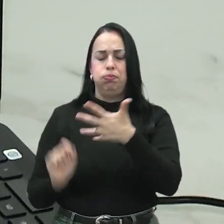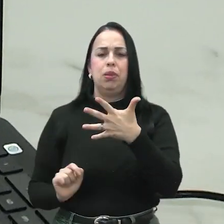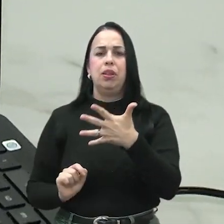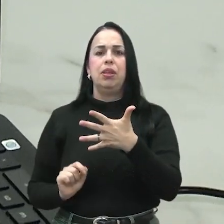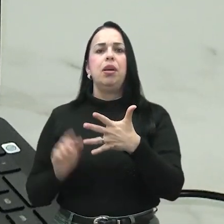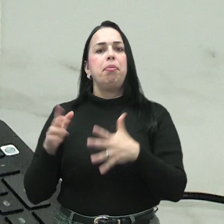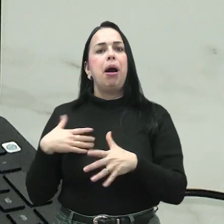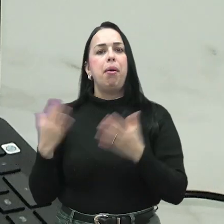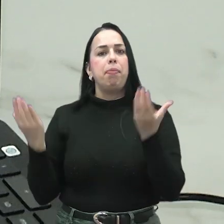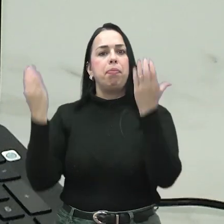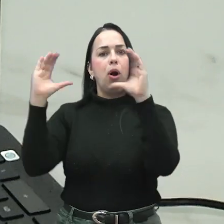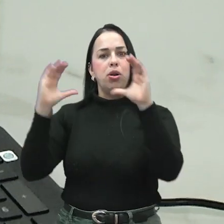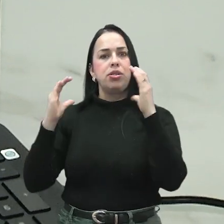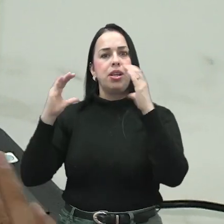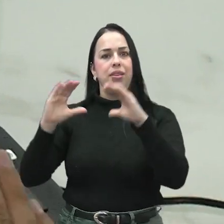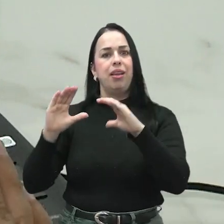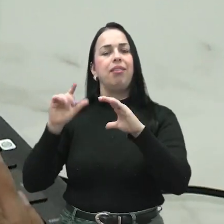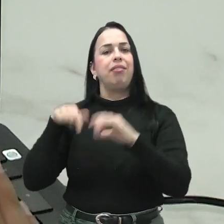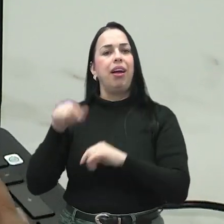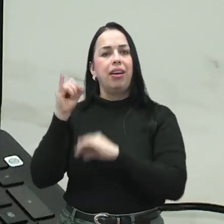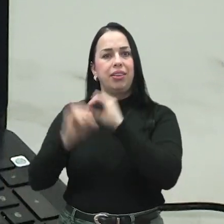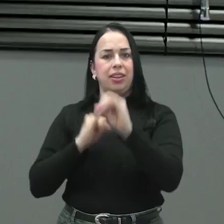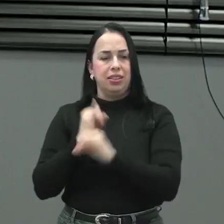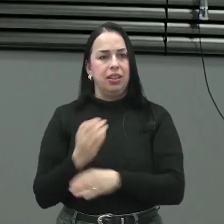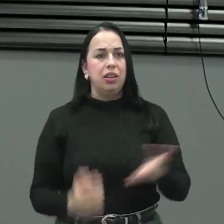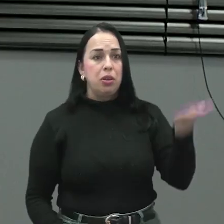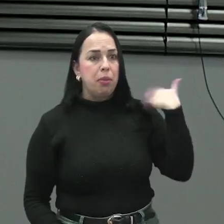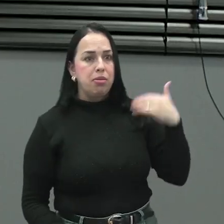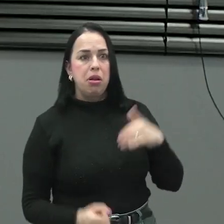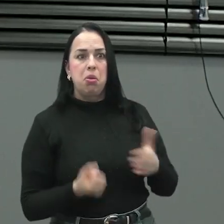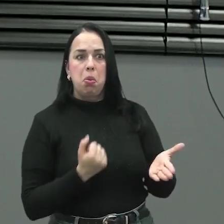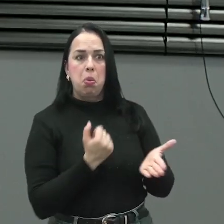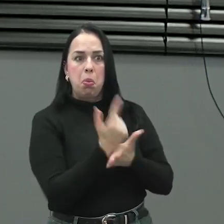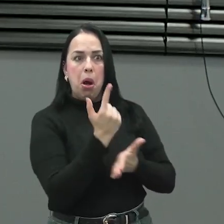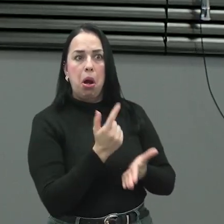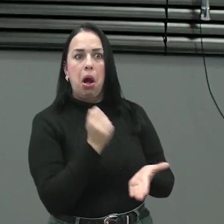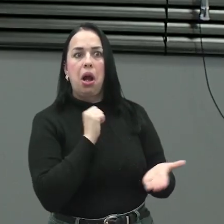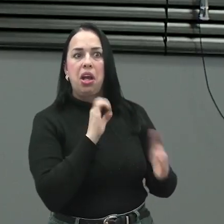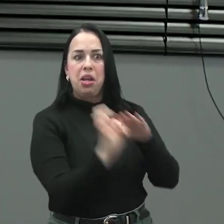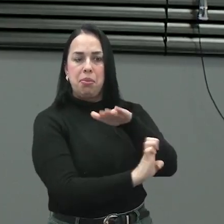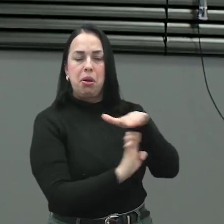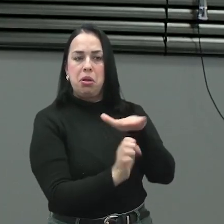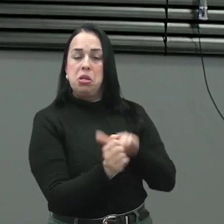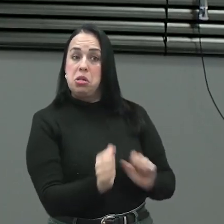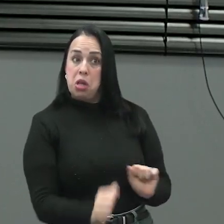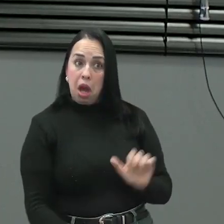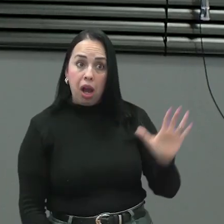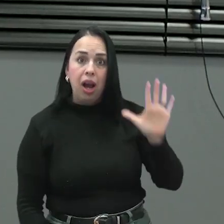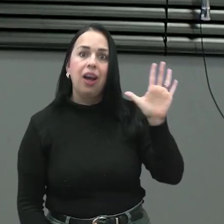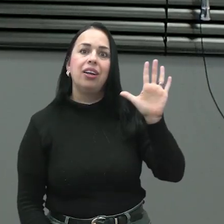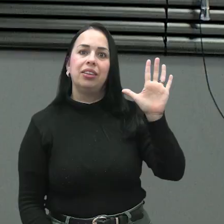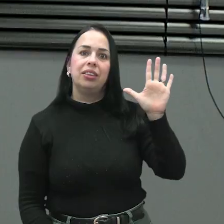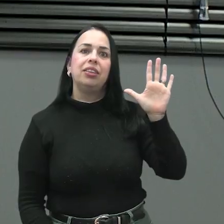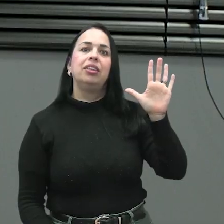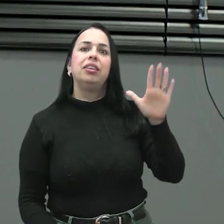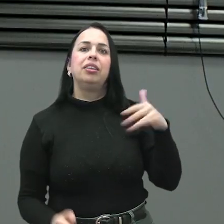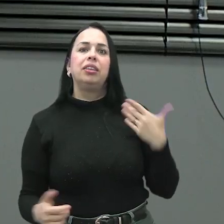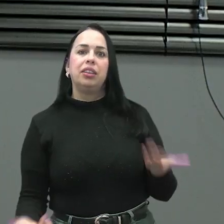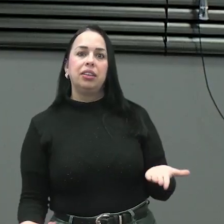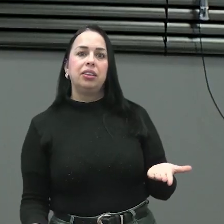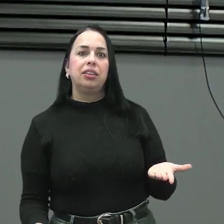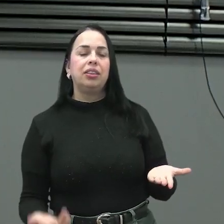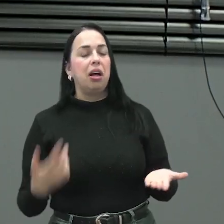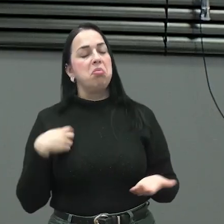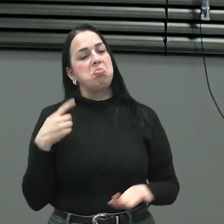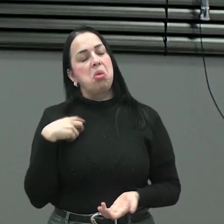várias funções para manter o seu canal na internet. Antes eu pensava em contratar uma empresa para fazer isso, e o custo é elevado, né, para a gente